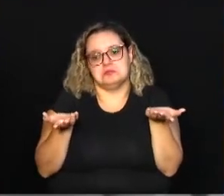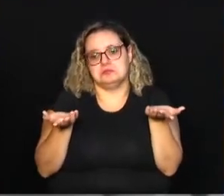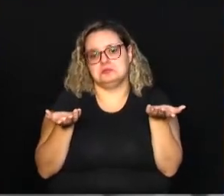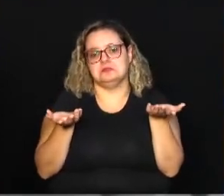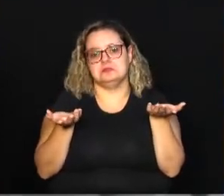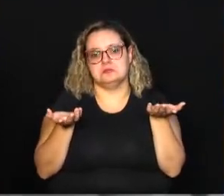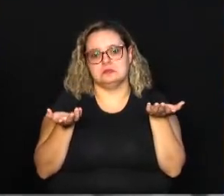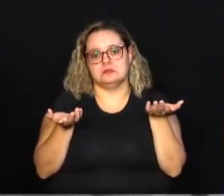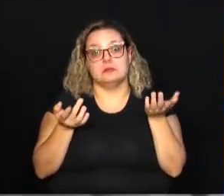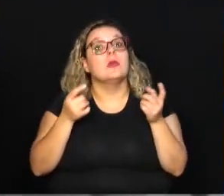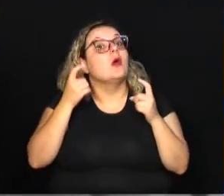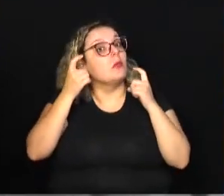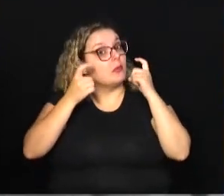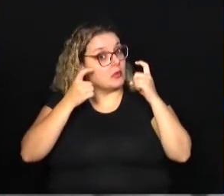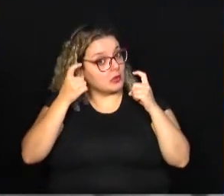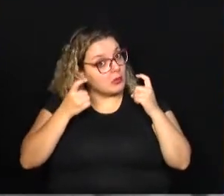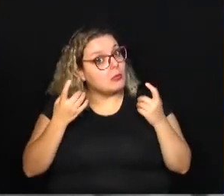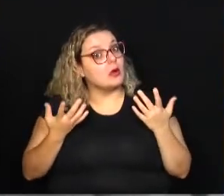É preocupante isso.